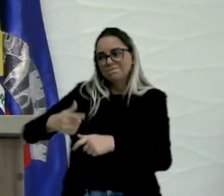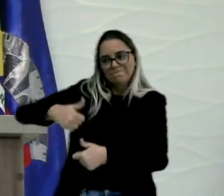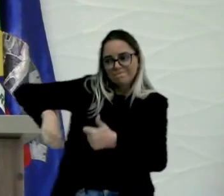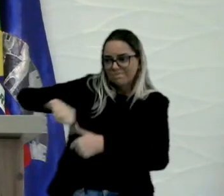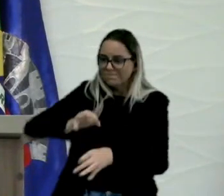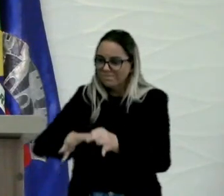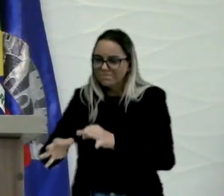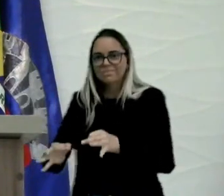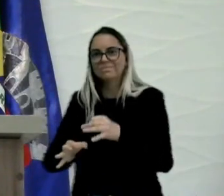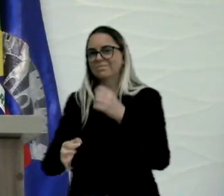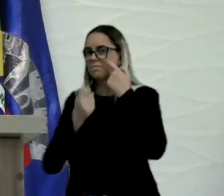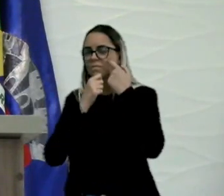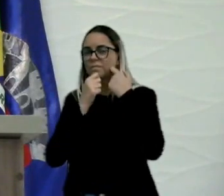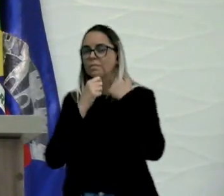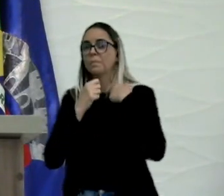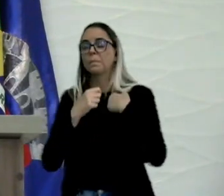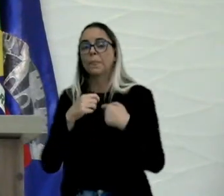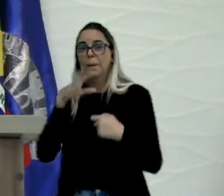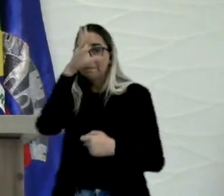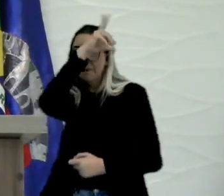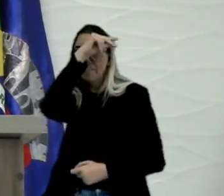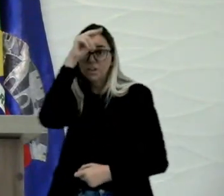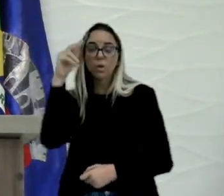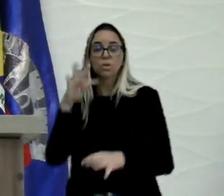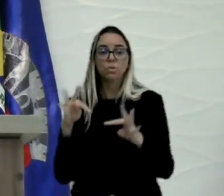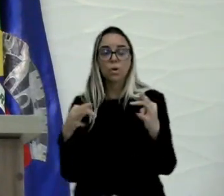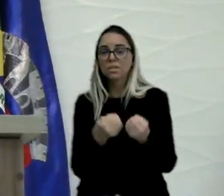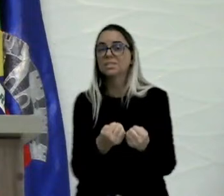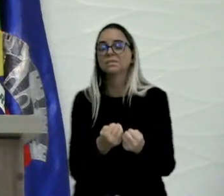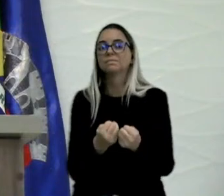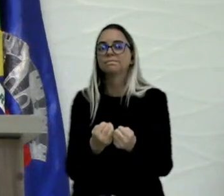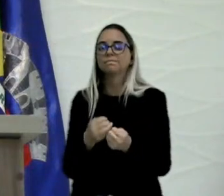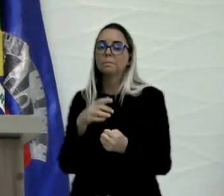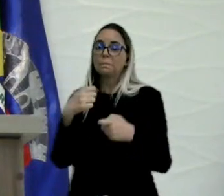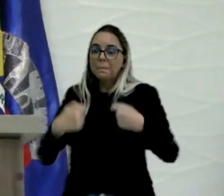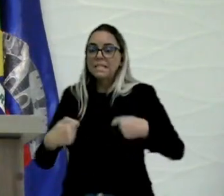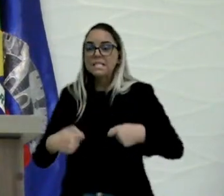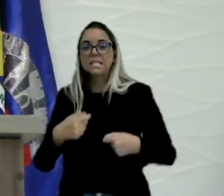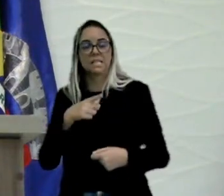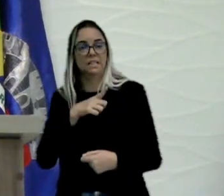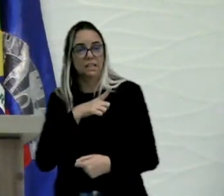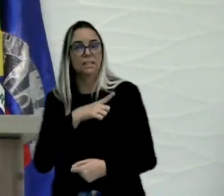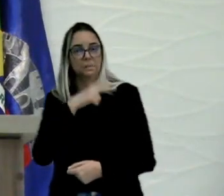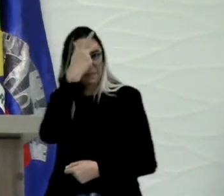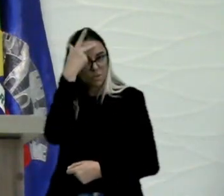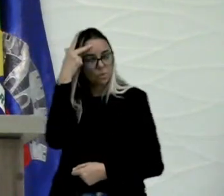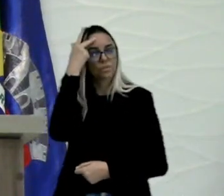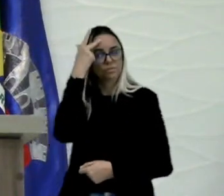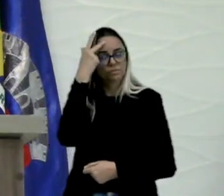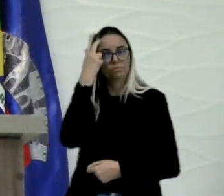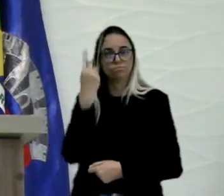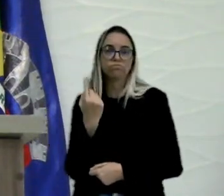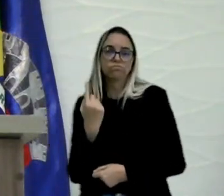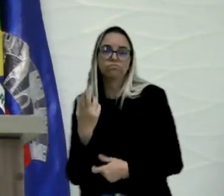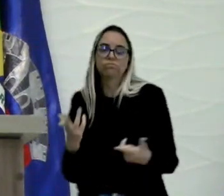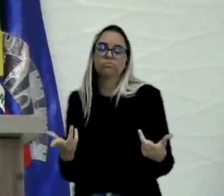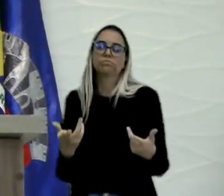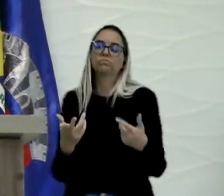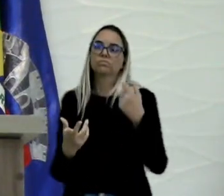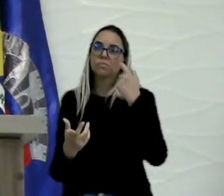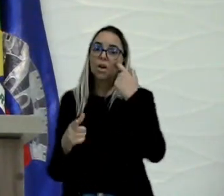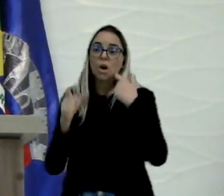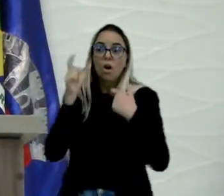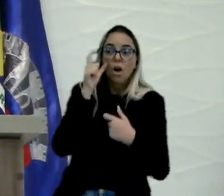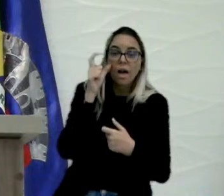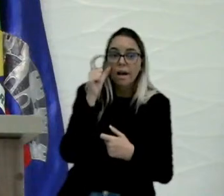consertado toda a prefeitura tem que ter alguém tem que ter alguém para